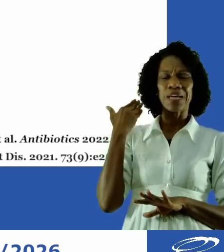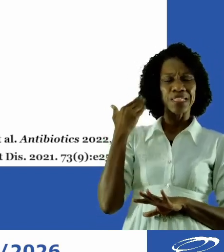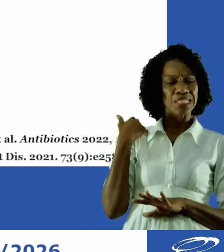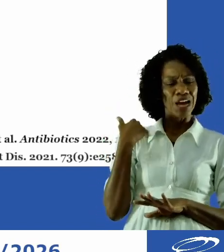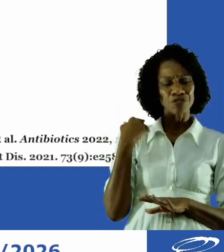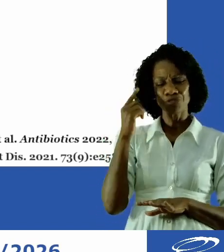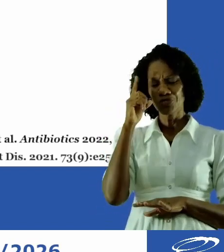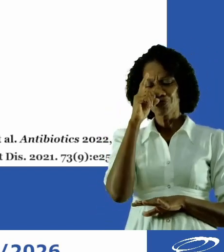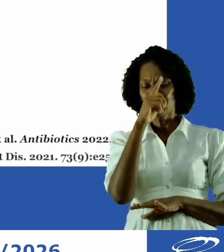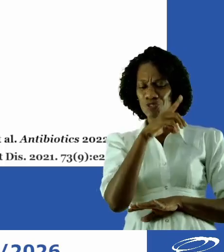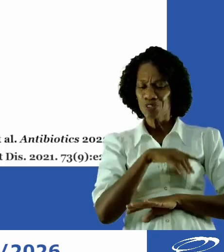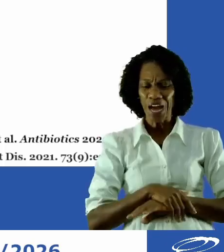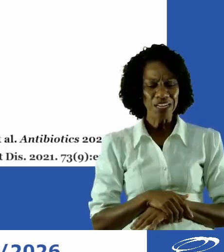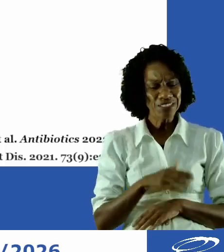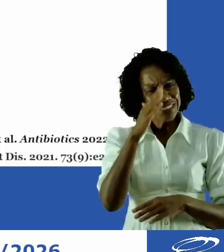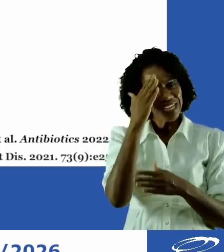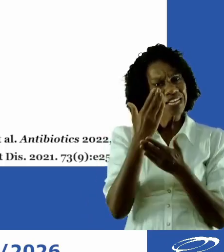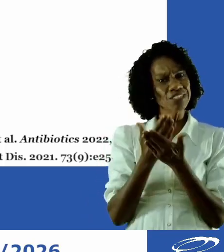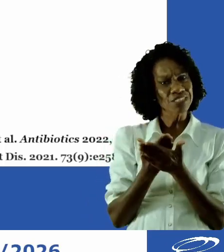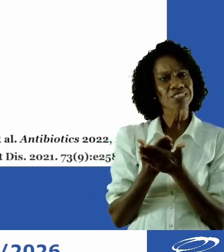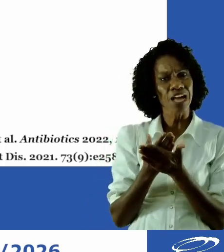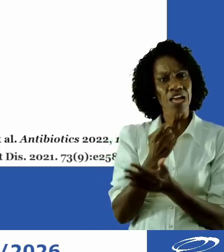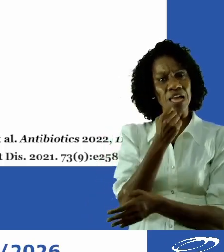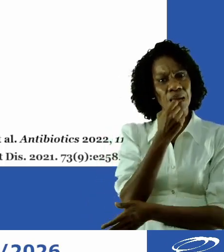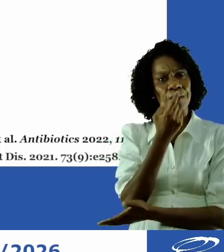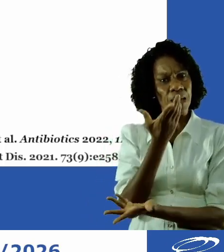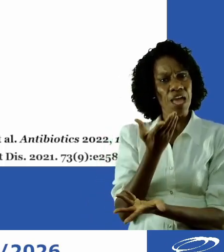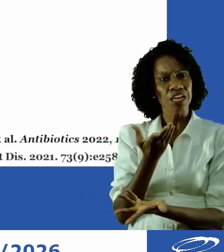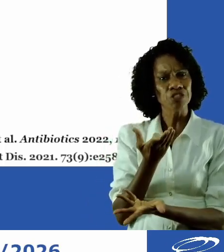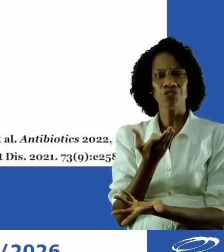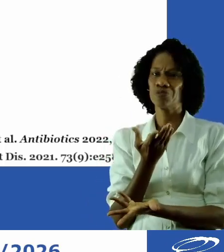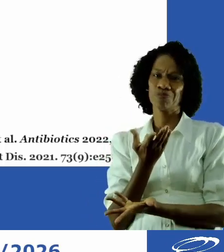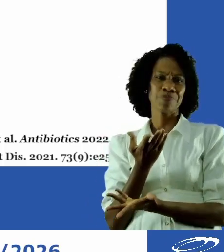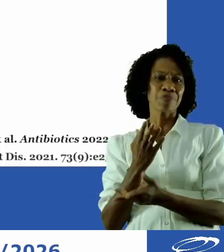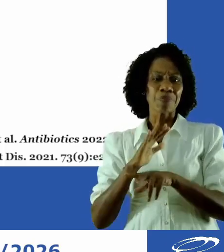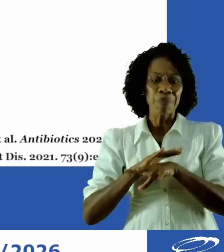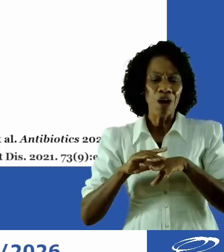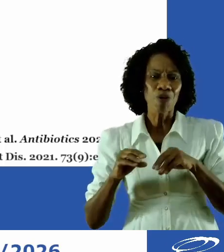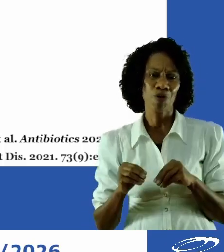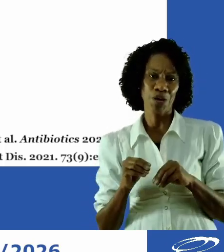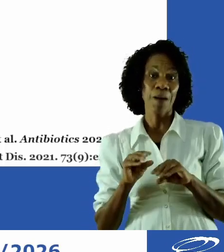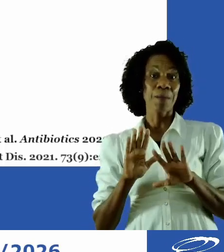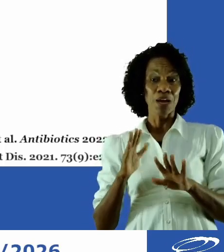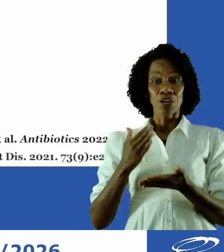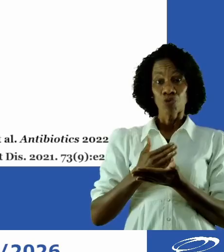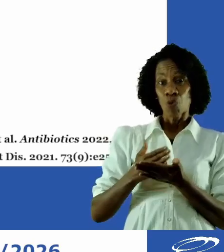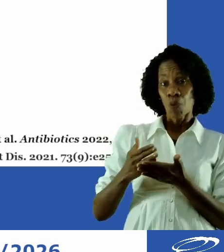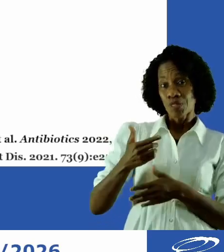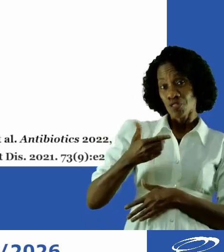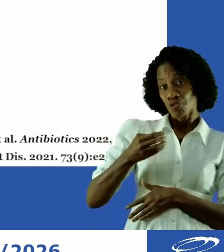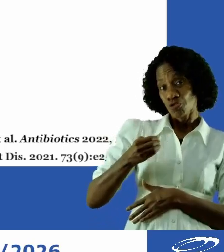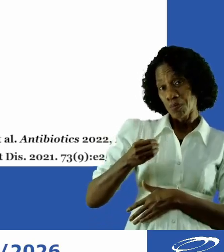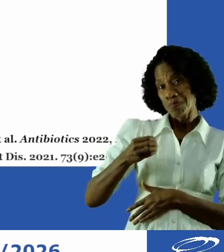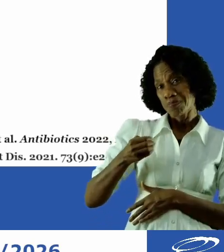acreditar na terapia antibiótica via oral para o tratamento das artroplastias totais infectadas. Então, lá no começo dos anos 2000,